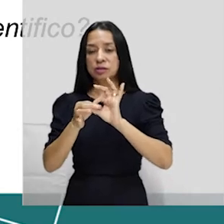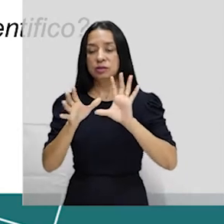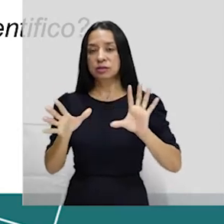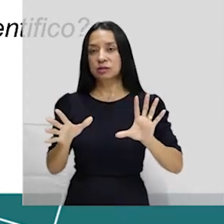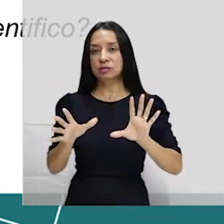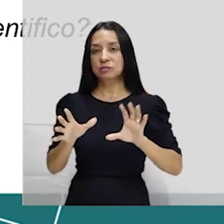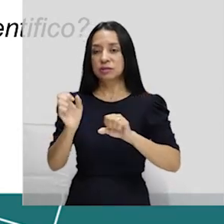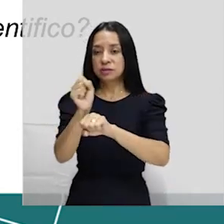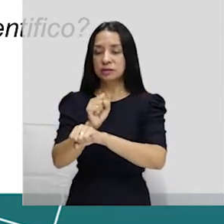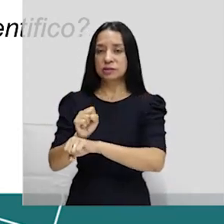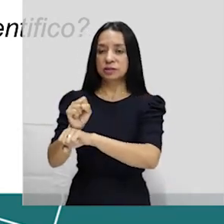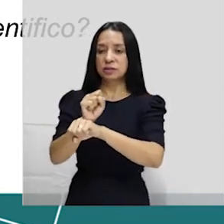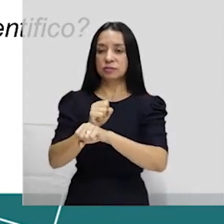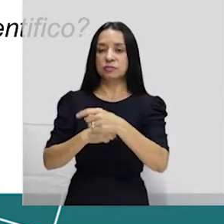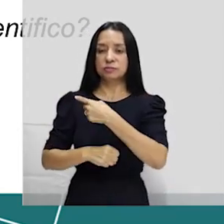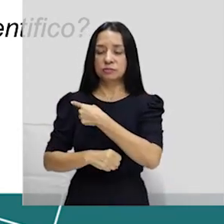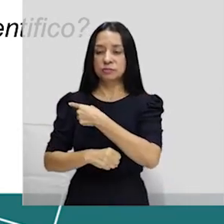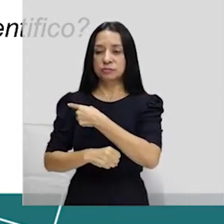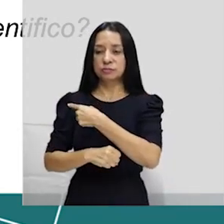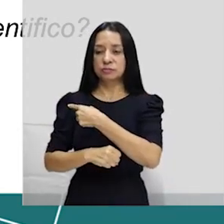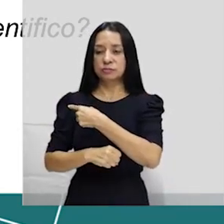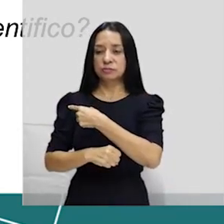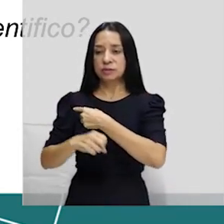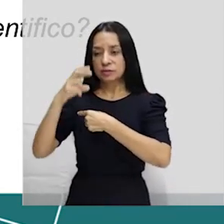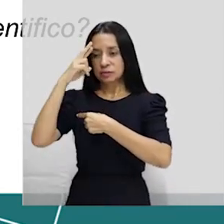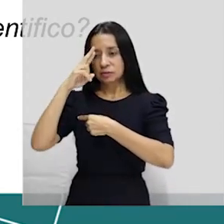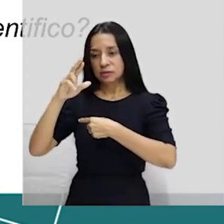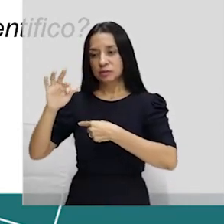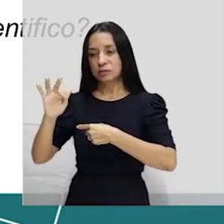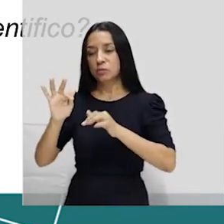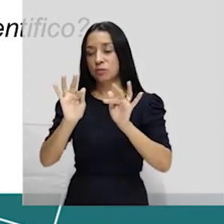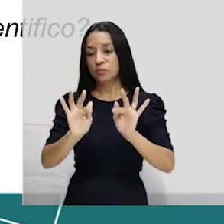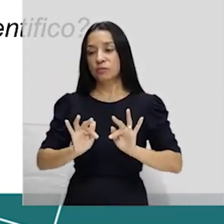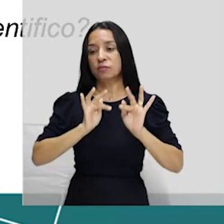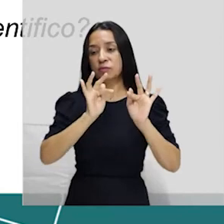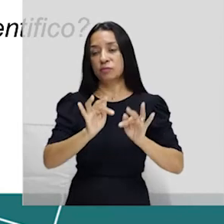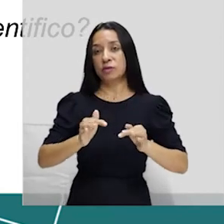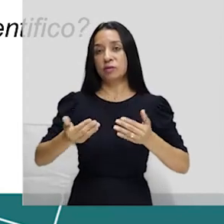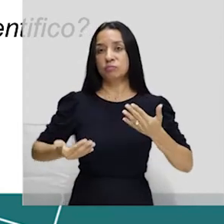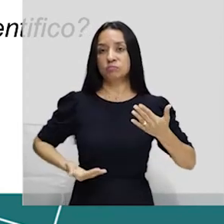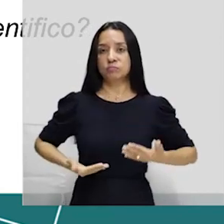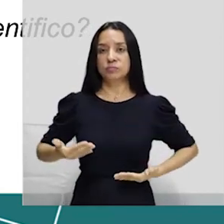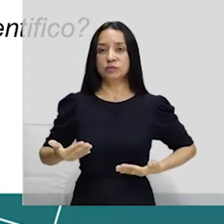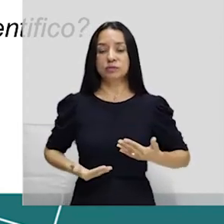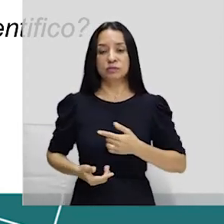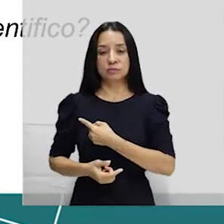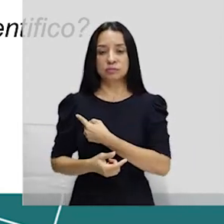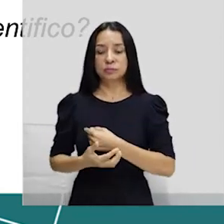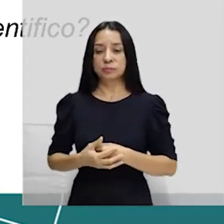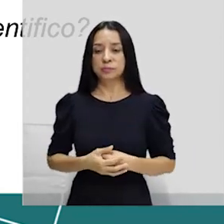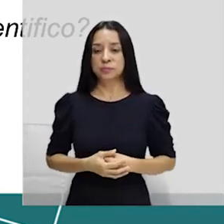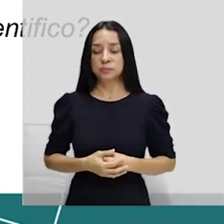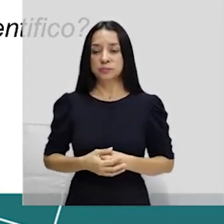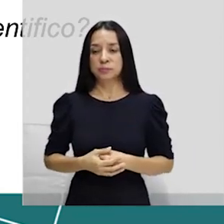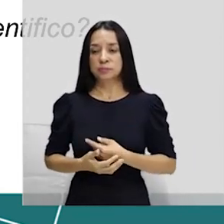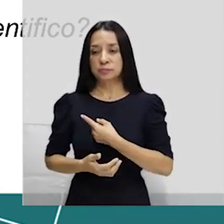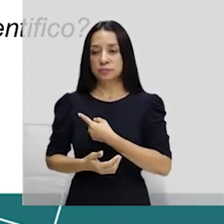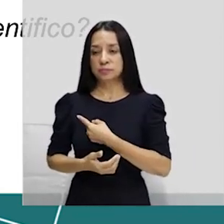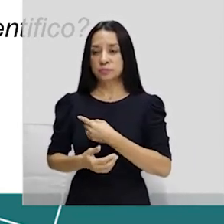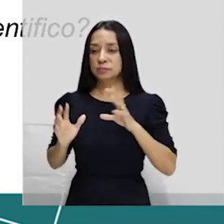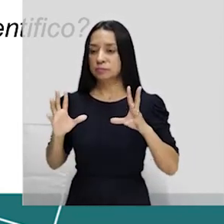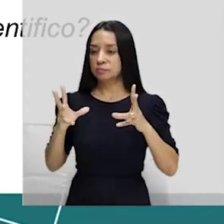galera? Com certeza. Isso é a ditadura do proletariado. A população tomando o poder, dividindo